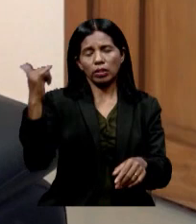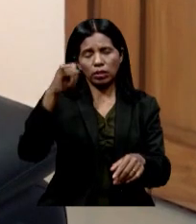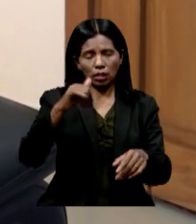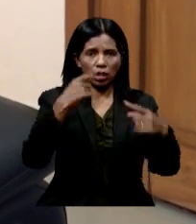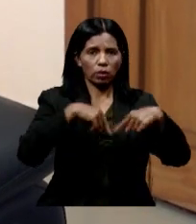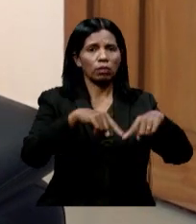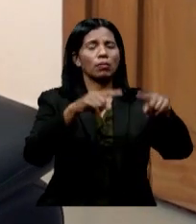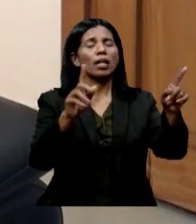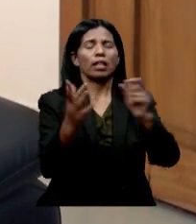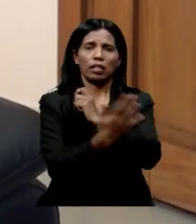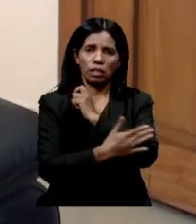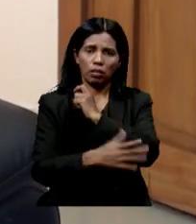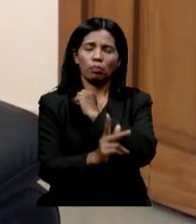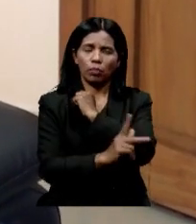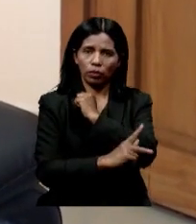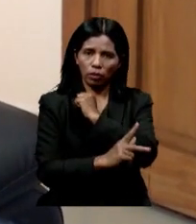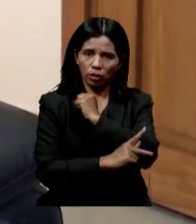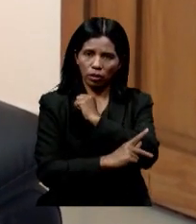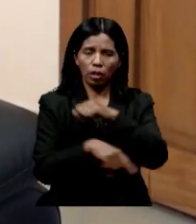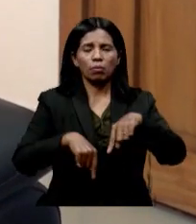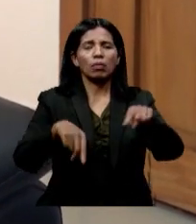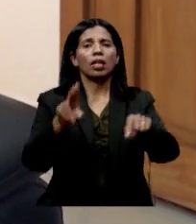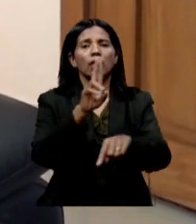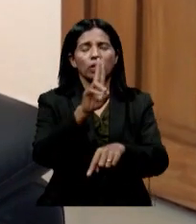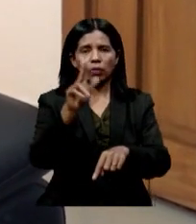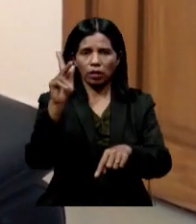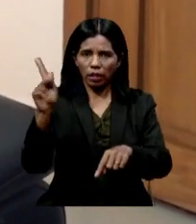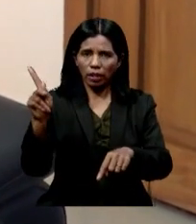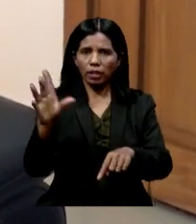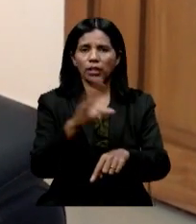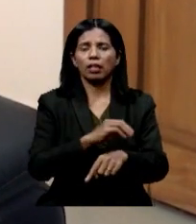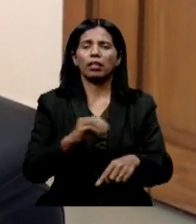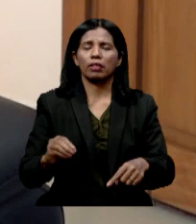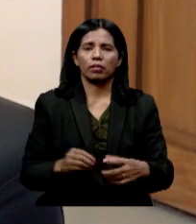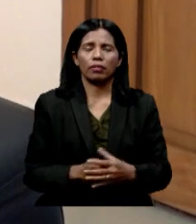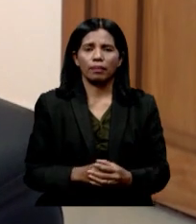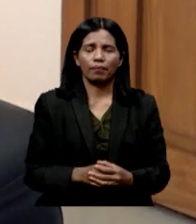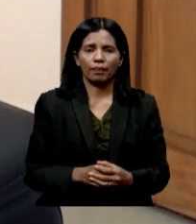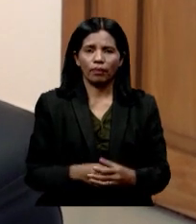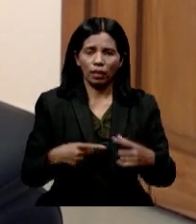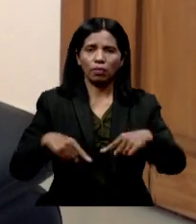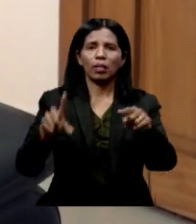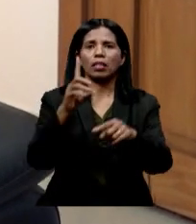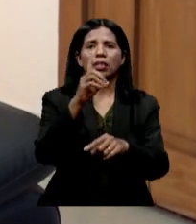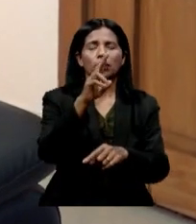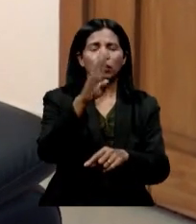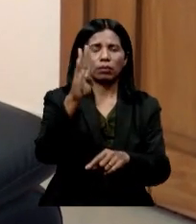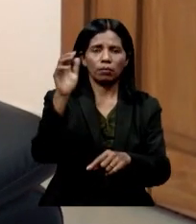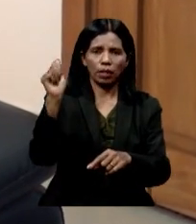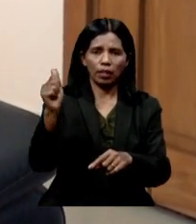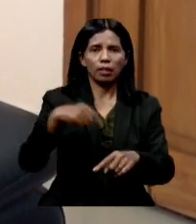Halaiba Portugal, Halaiba Inglaterra, Alemanha, ba Dubai, ba